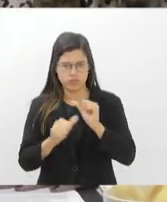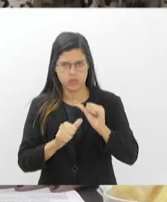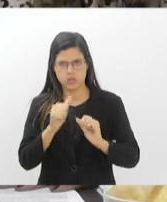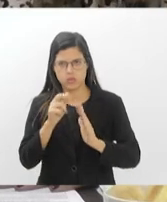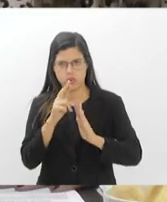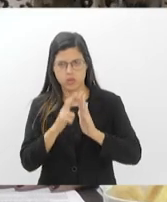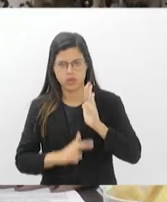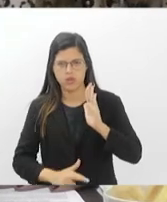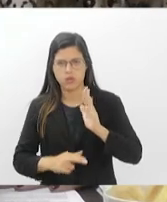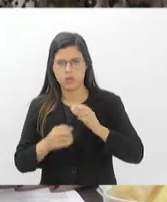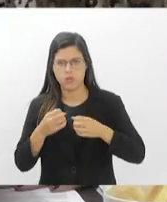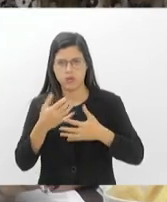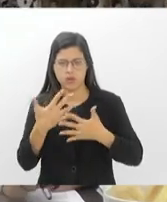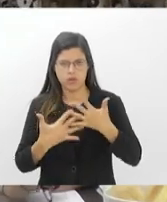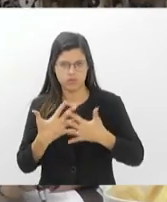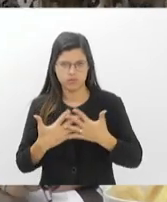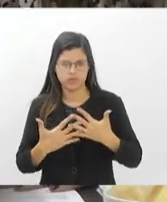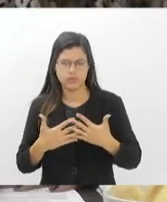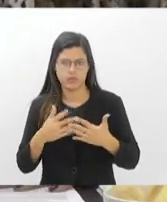do projeto.